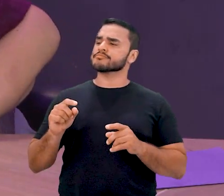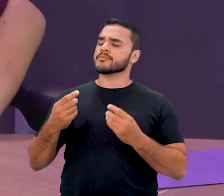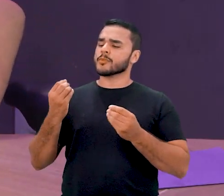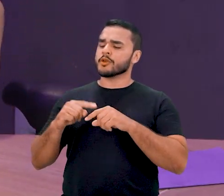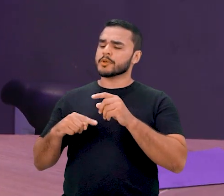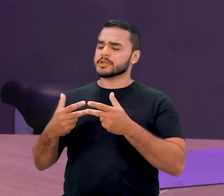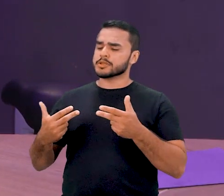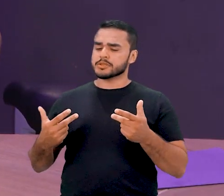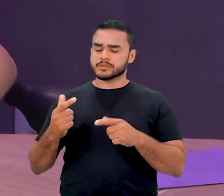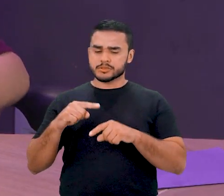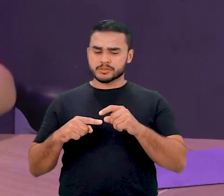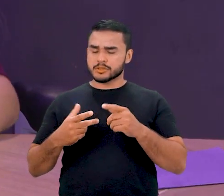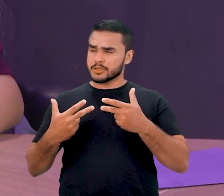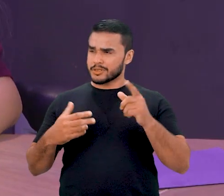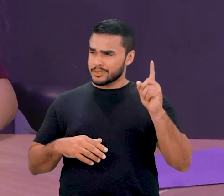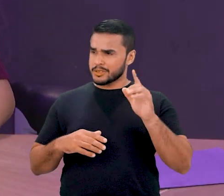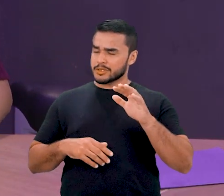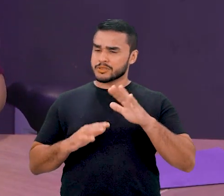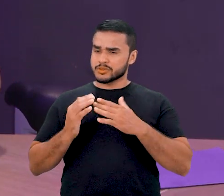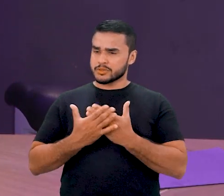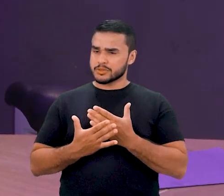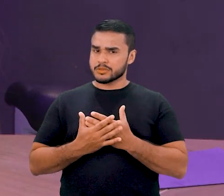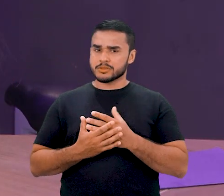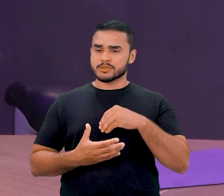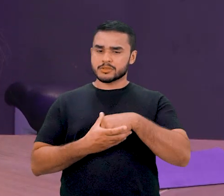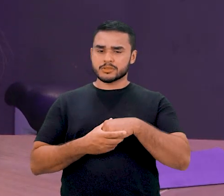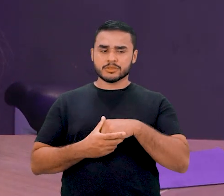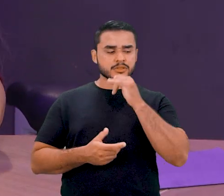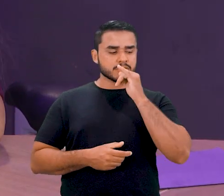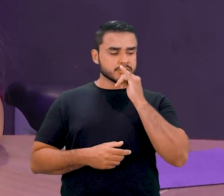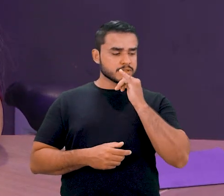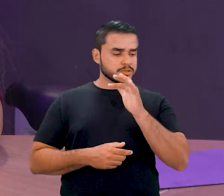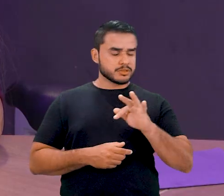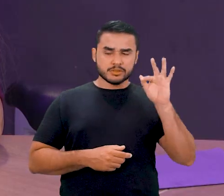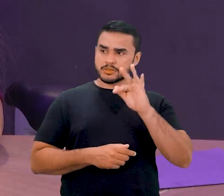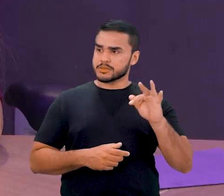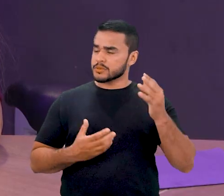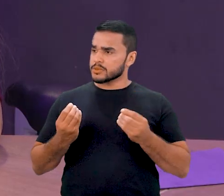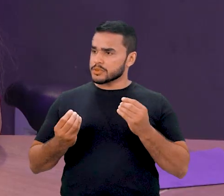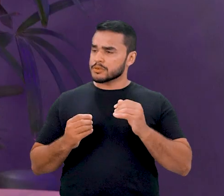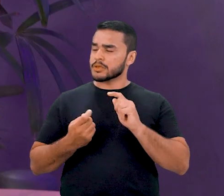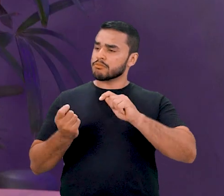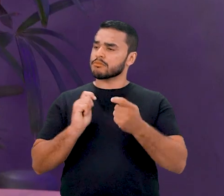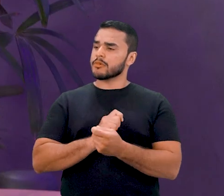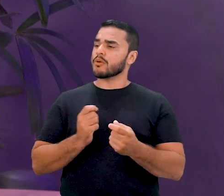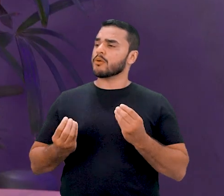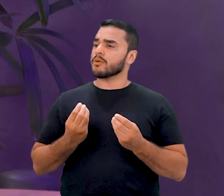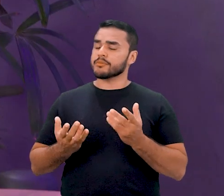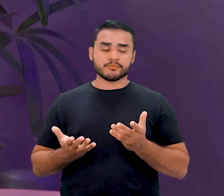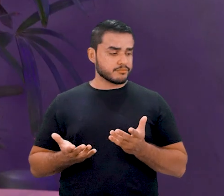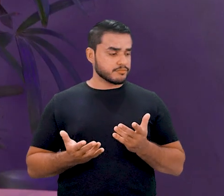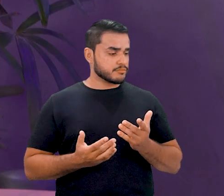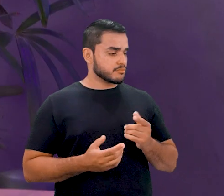escolar, como é que era feito na universidade, por exemplo? Como Na- é que tu se virava? Eu me virava, Pois é. literalmente. A